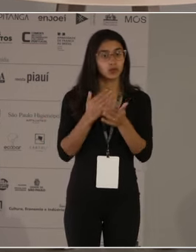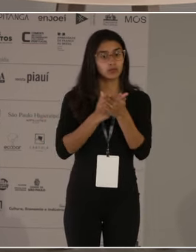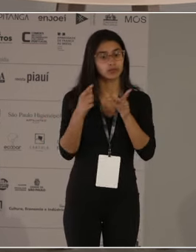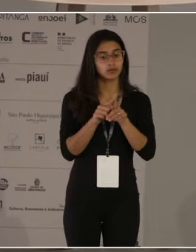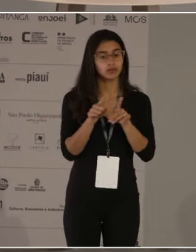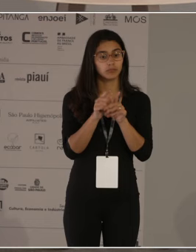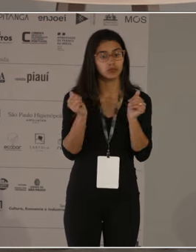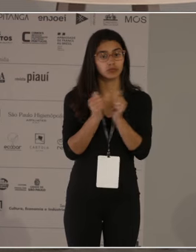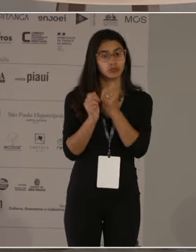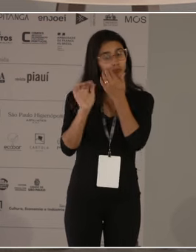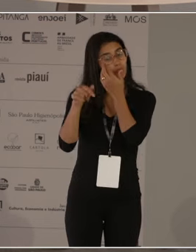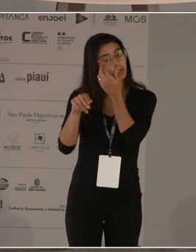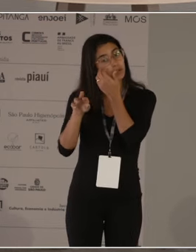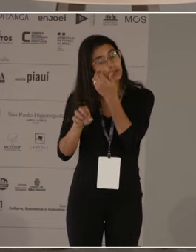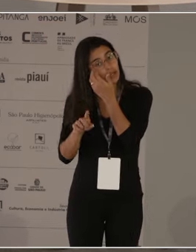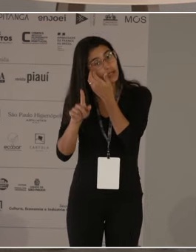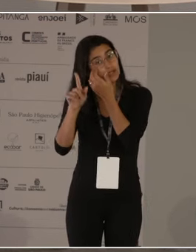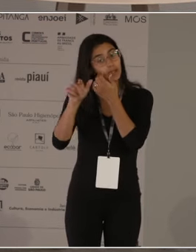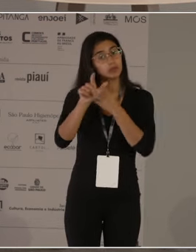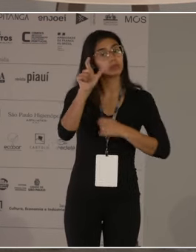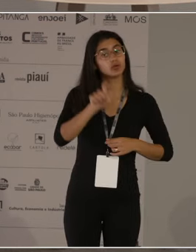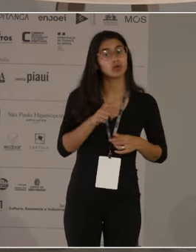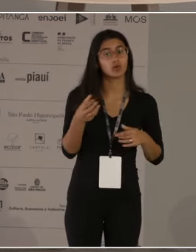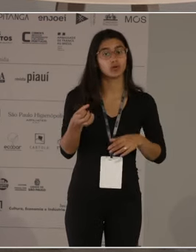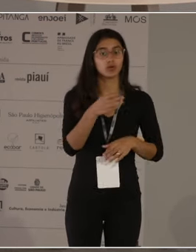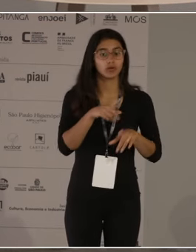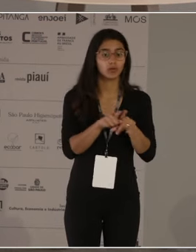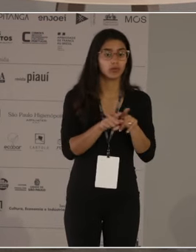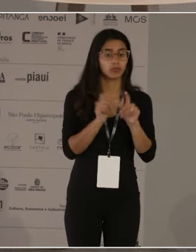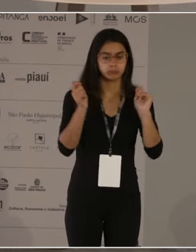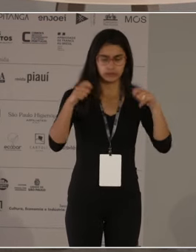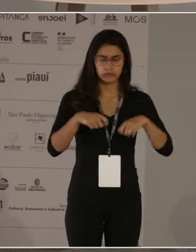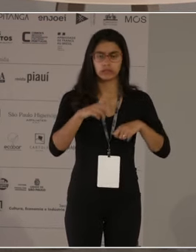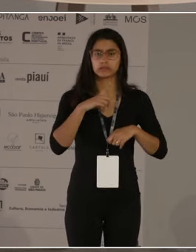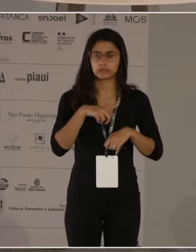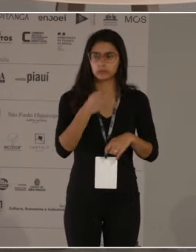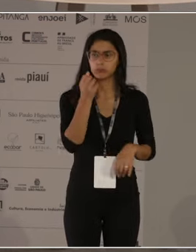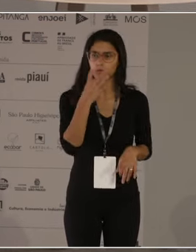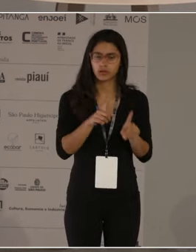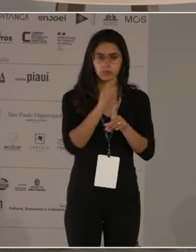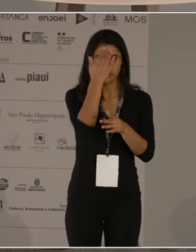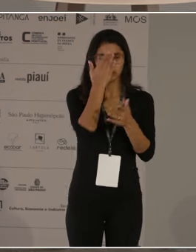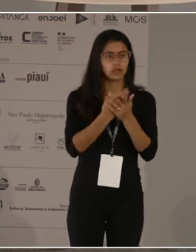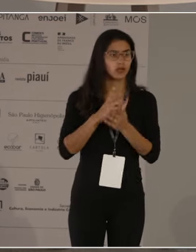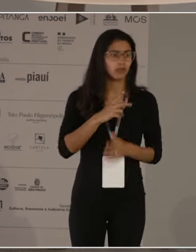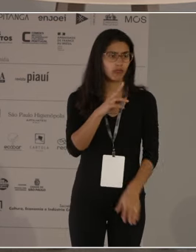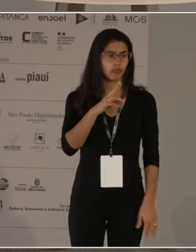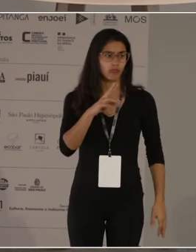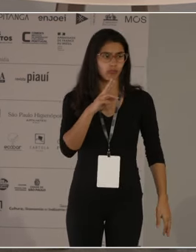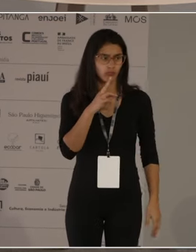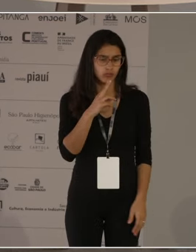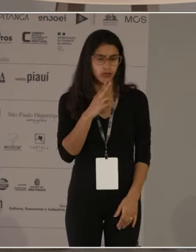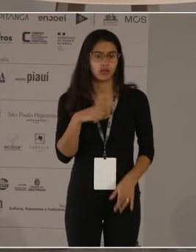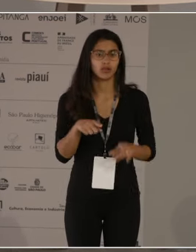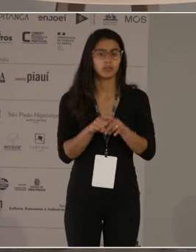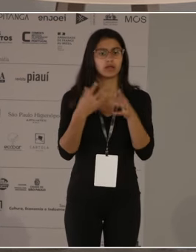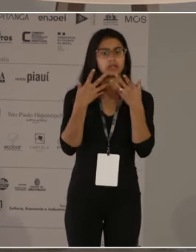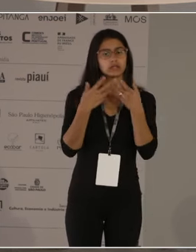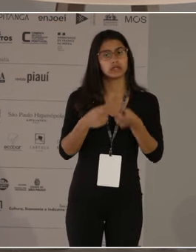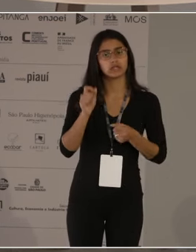com o André Strauss, que é um cara, um arqueólogo muito competente, muito bom, aprendi demais com ele, sinto que ele